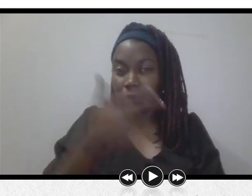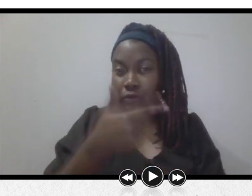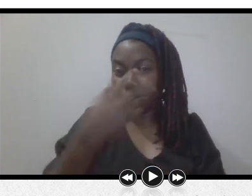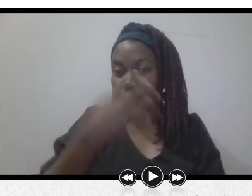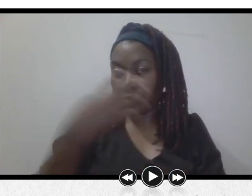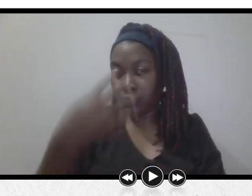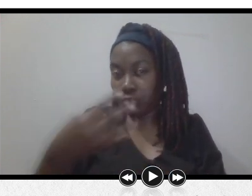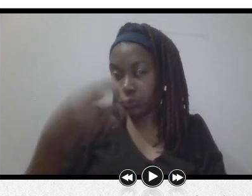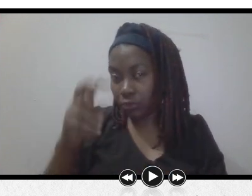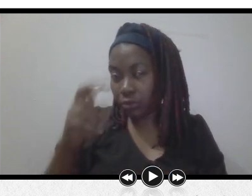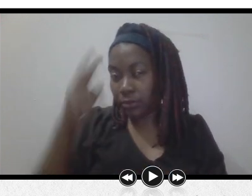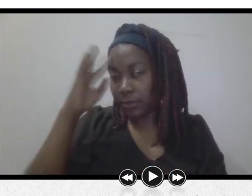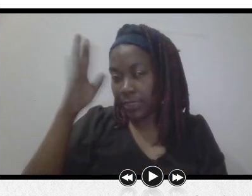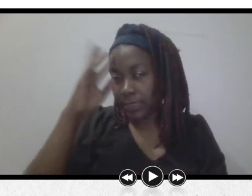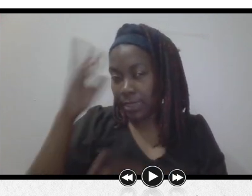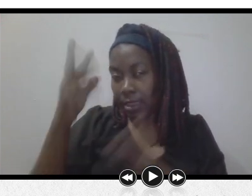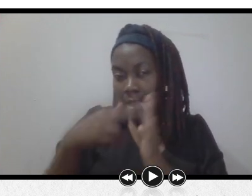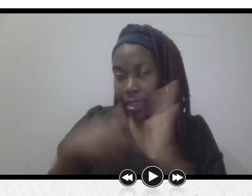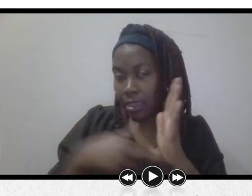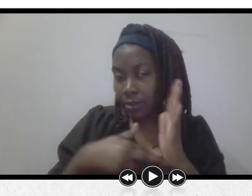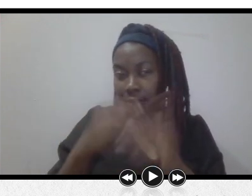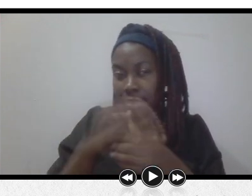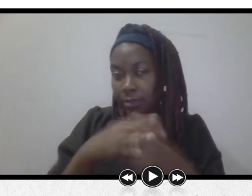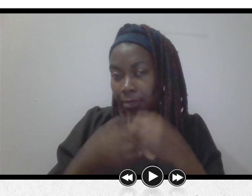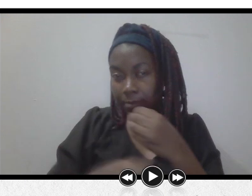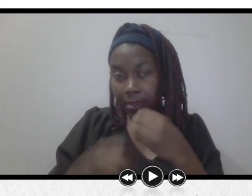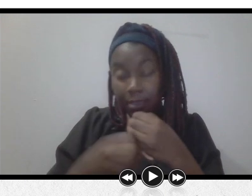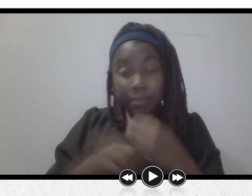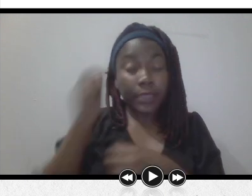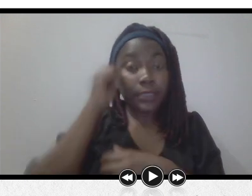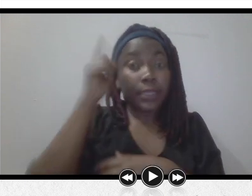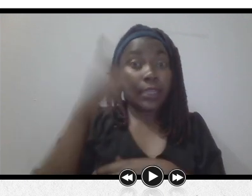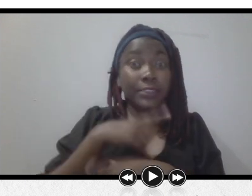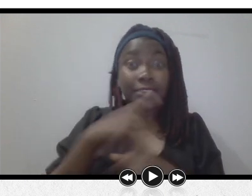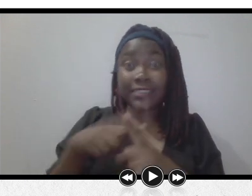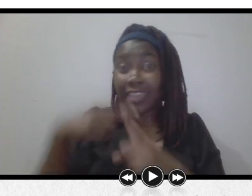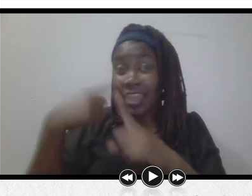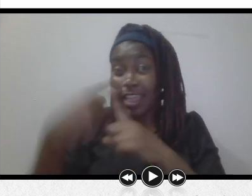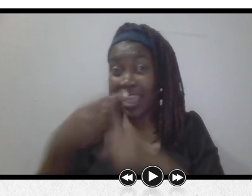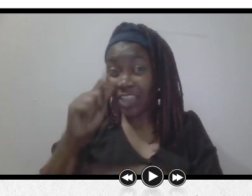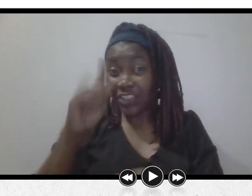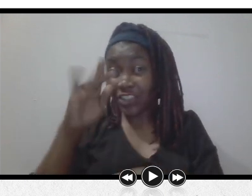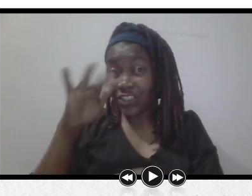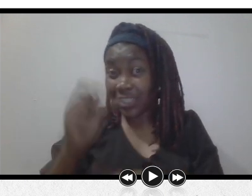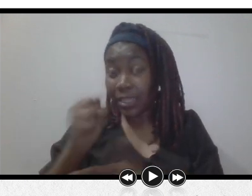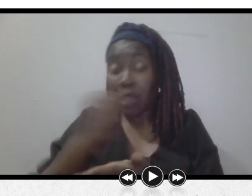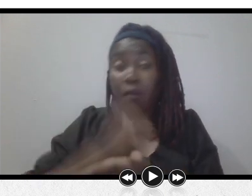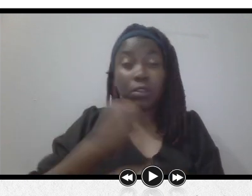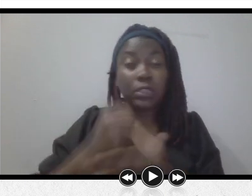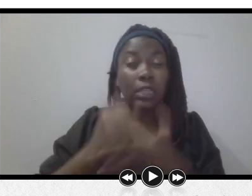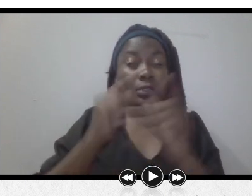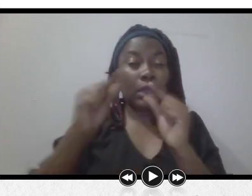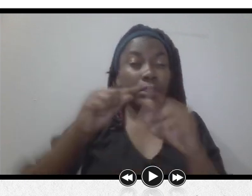pensar a regulação do saneamento básico, foi essa ideia de termos, além de uma agência reguladora, contratos com detalhamentos